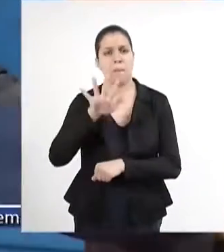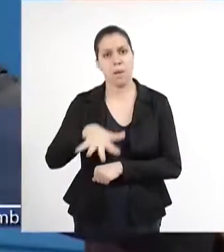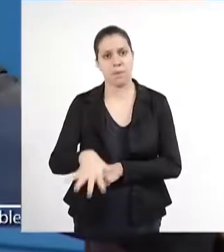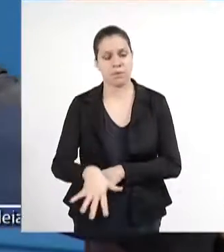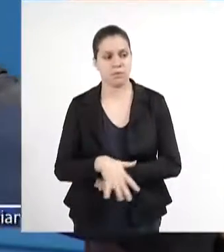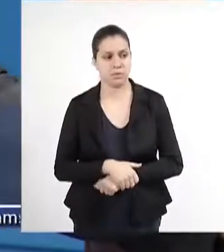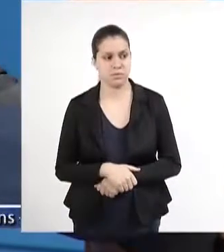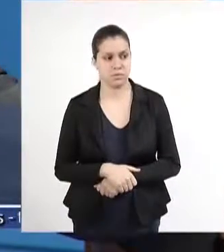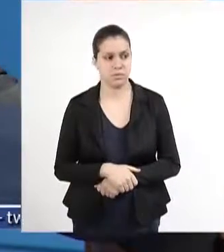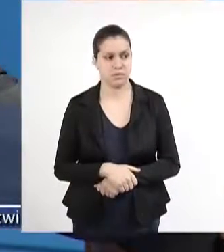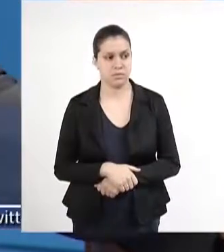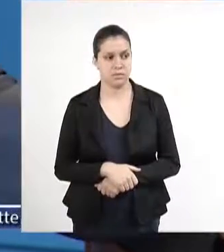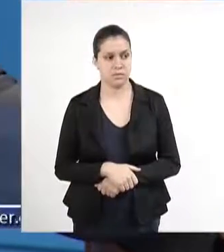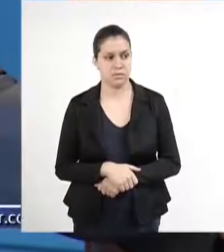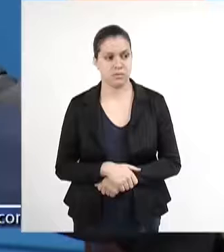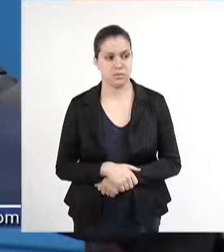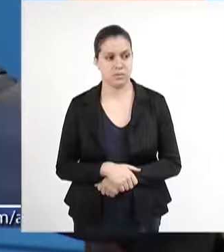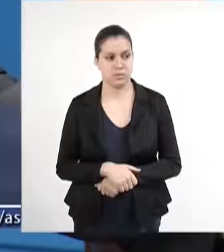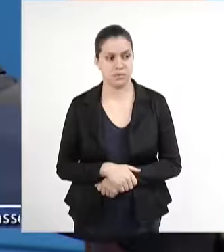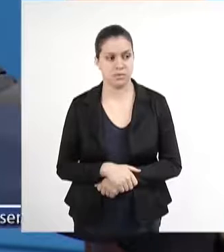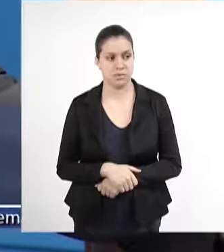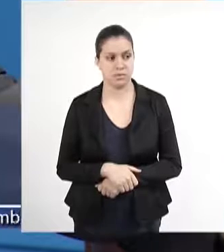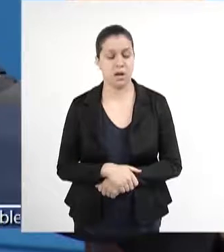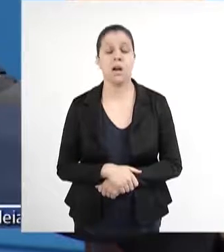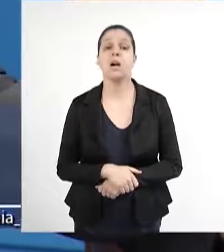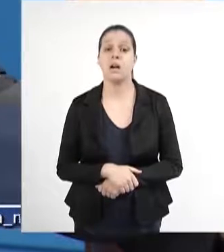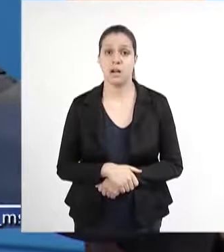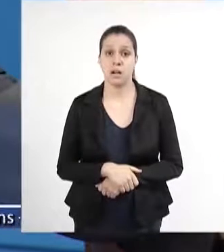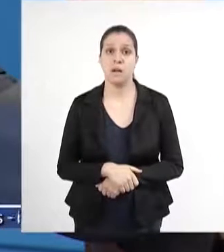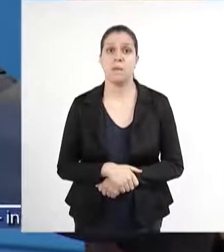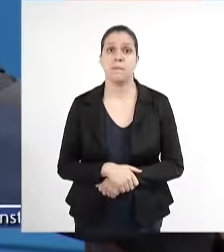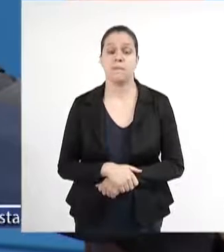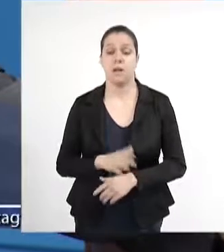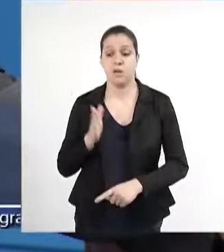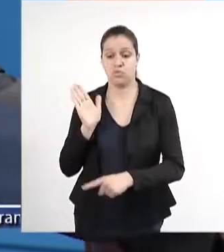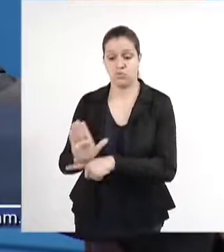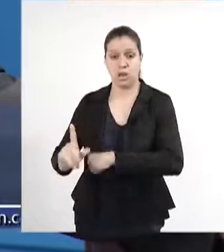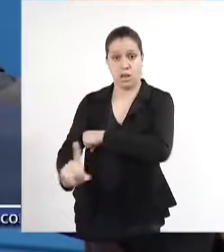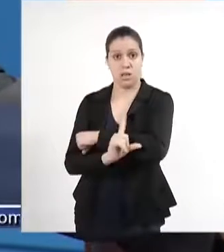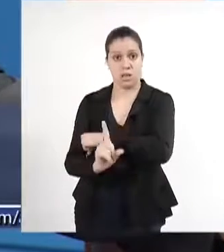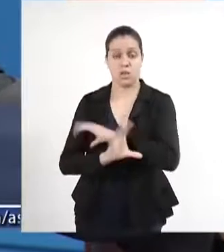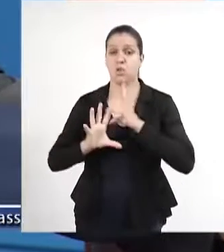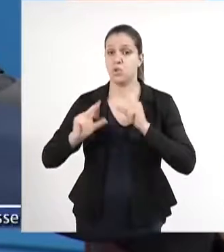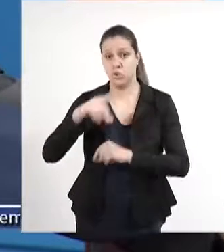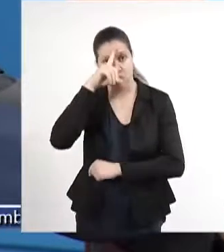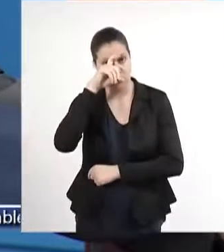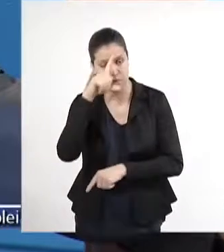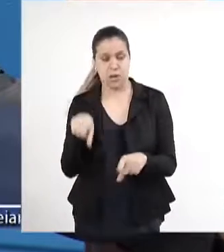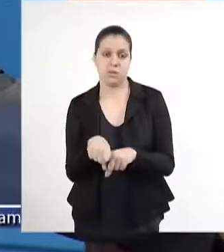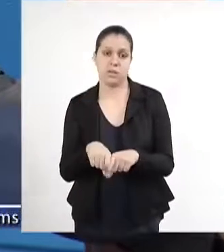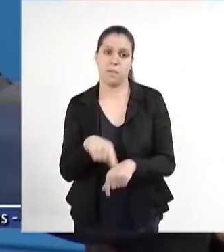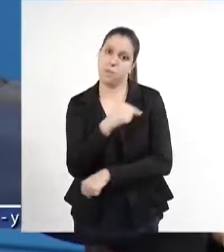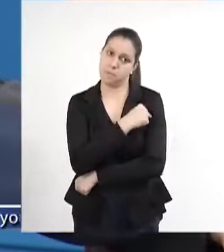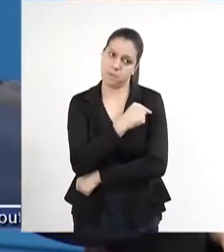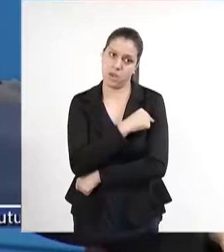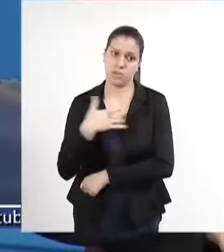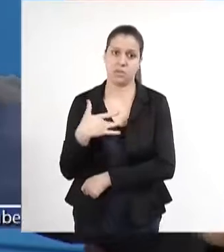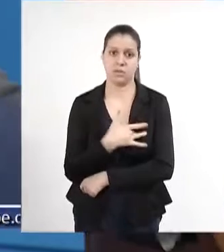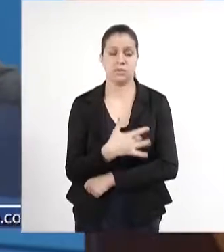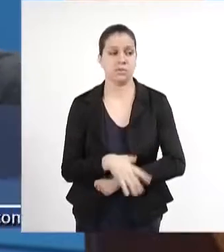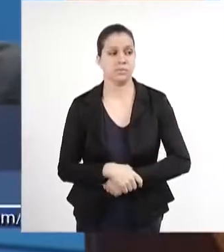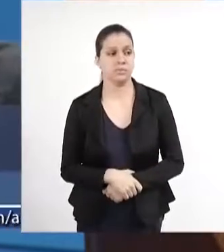atender os diversos hospitais, os postos de saúde, e por adesão os estados vão poder participar. Está